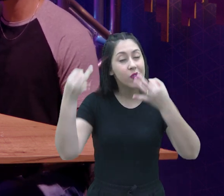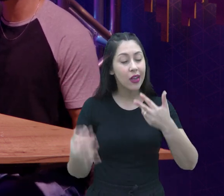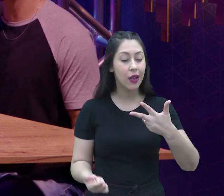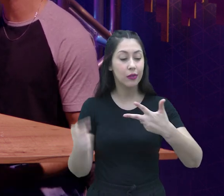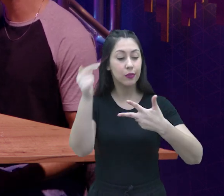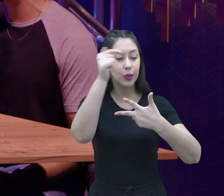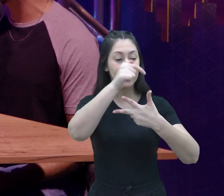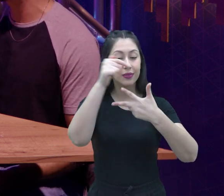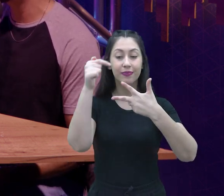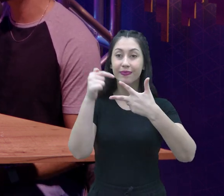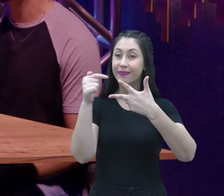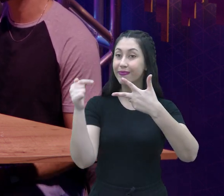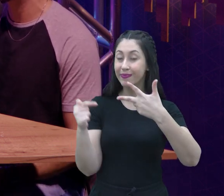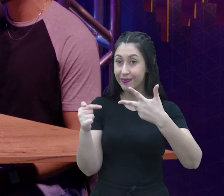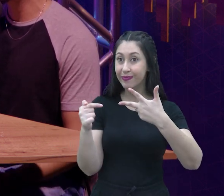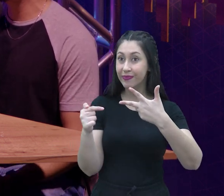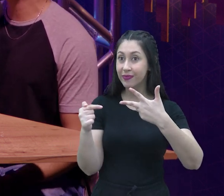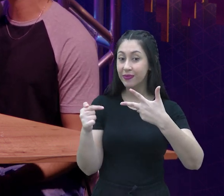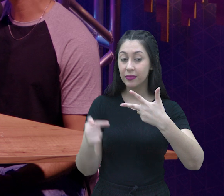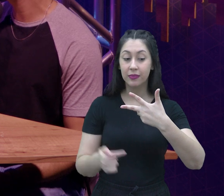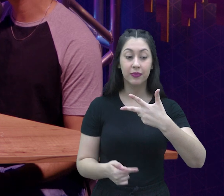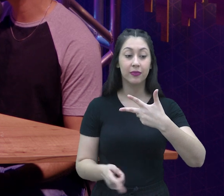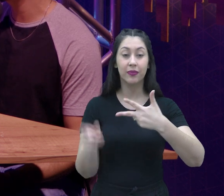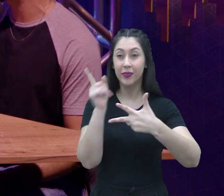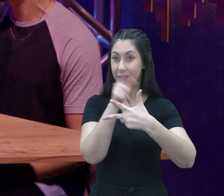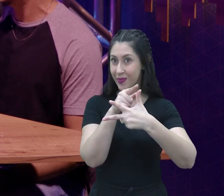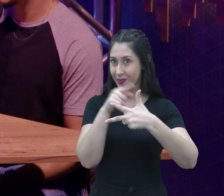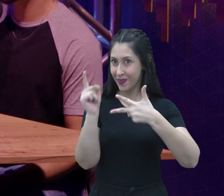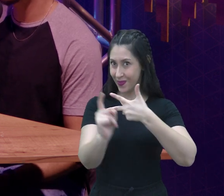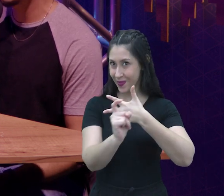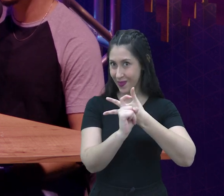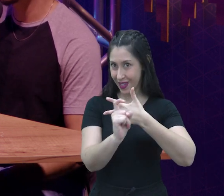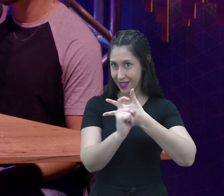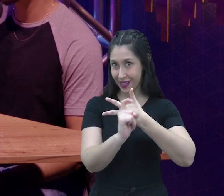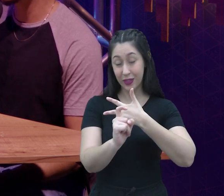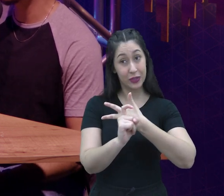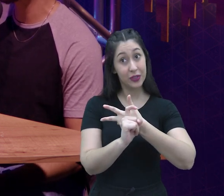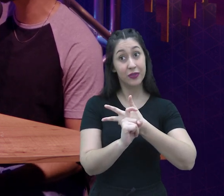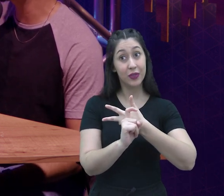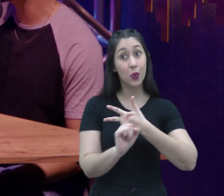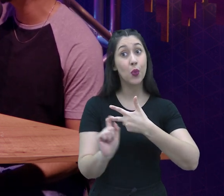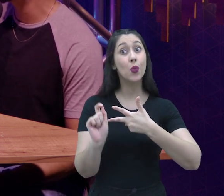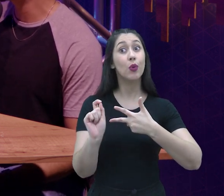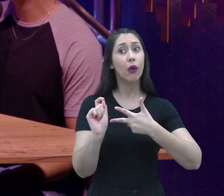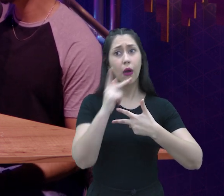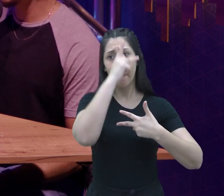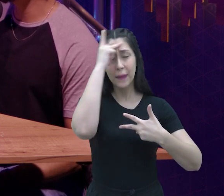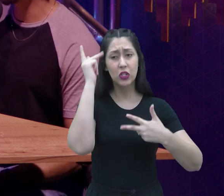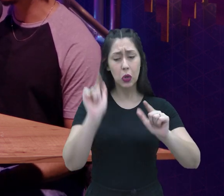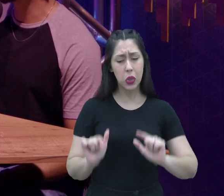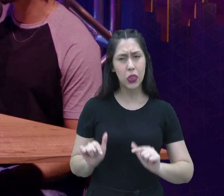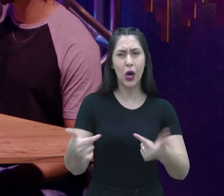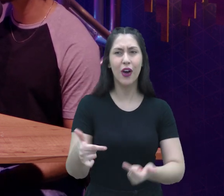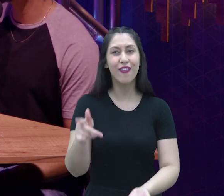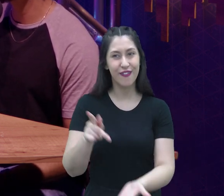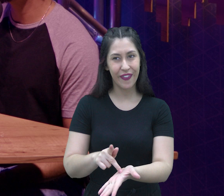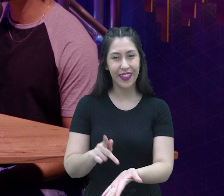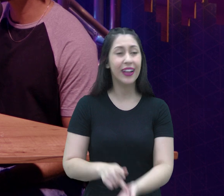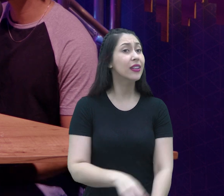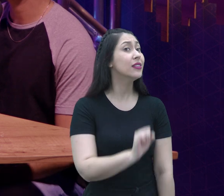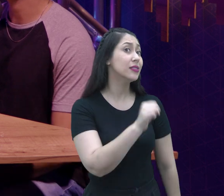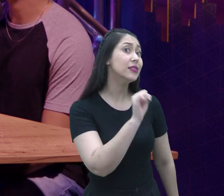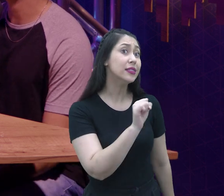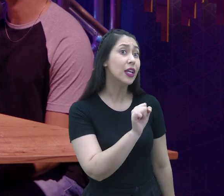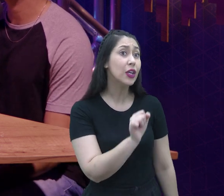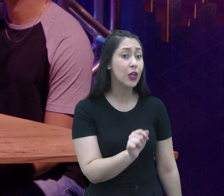pouquinho de cada um deles, né, Vicky? Começando pelo poder executivo, que é a galera que coloca a mão na massa. Pois é,